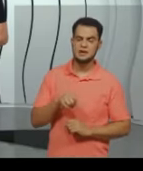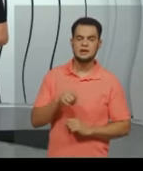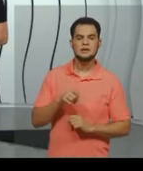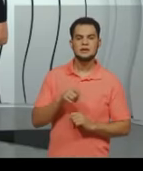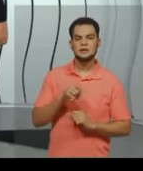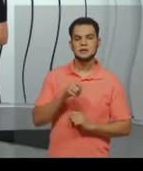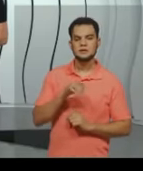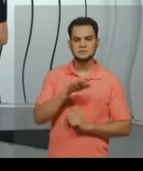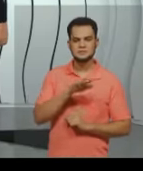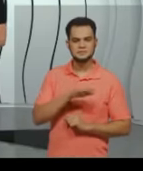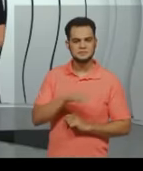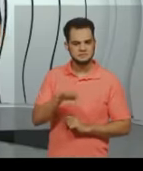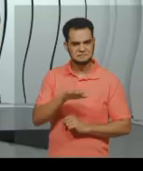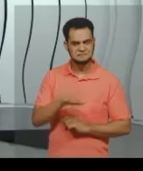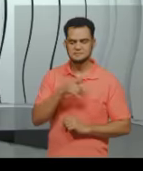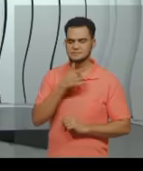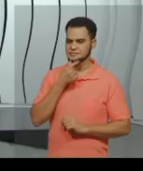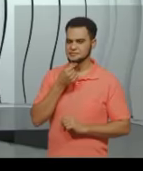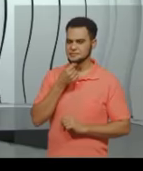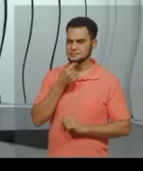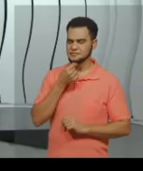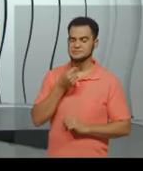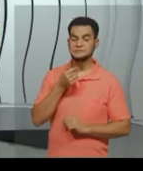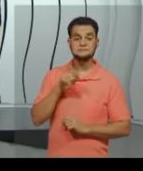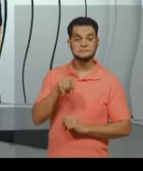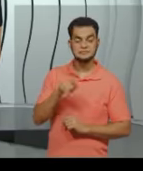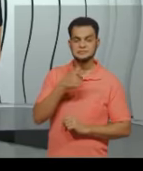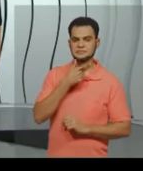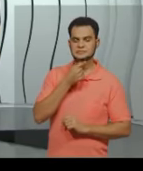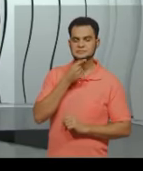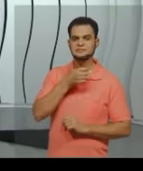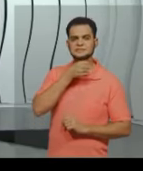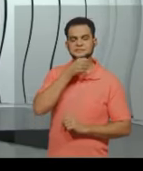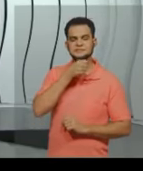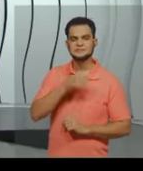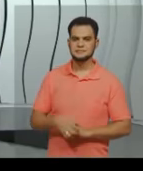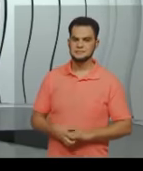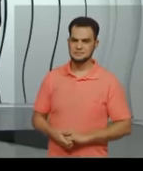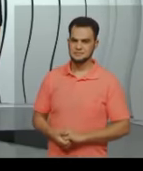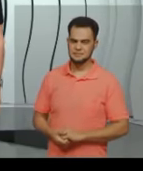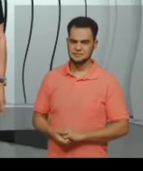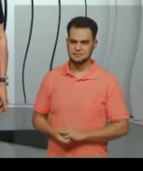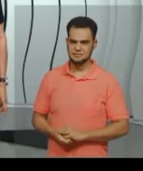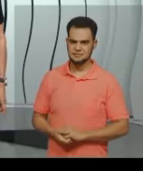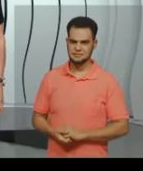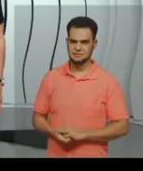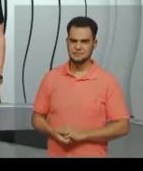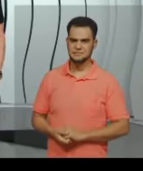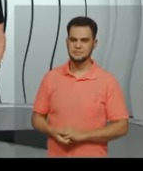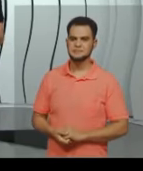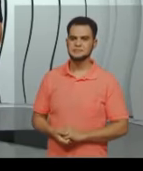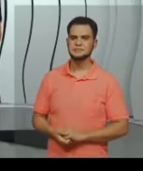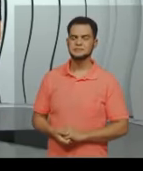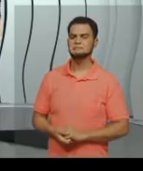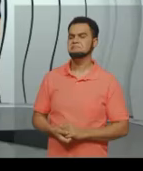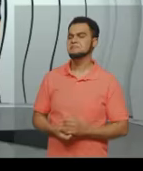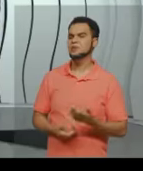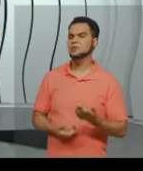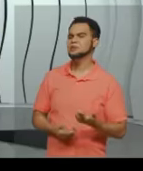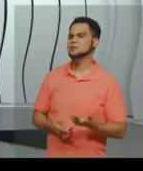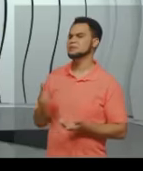o homem velho, o menino e o velho, de sua autoria. Então, goals to achieve, que é